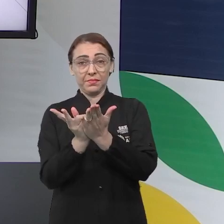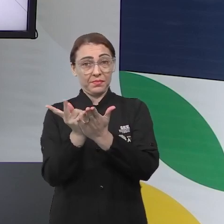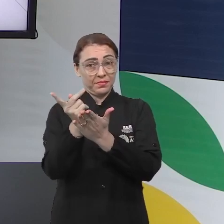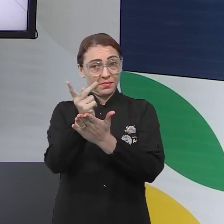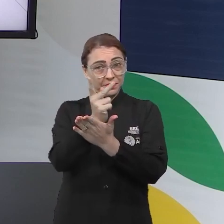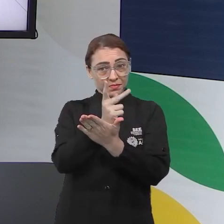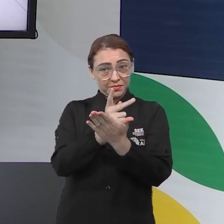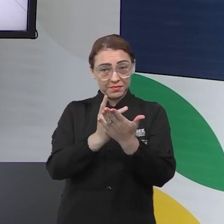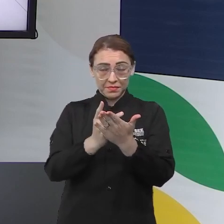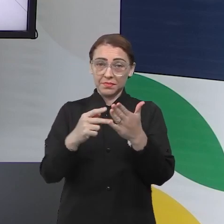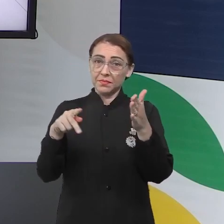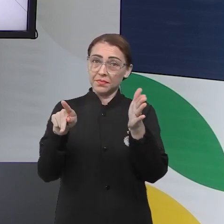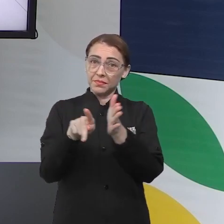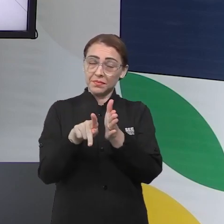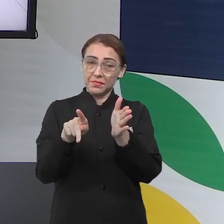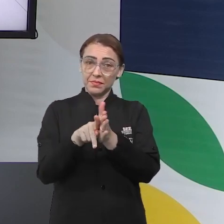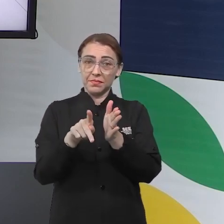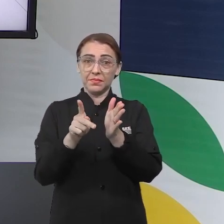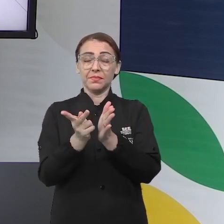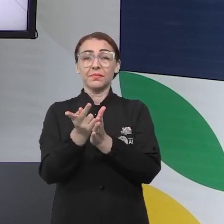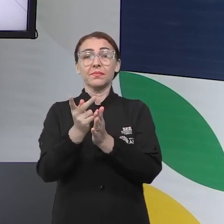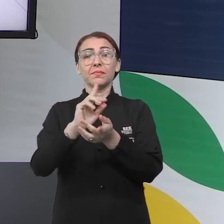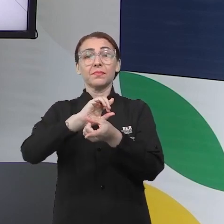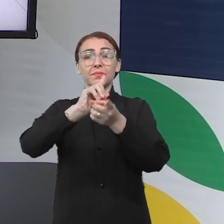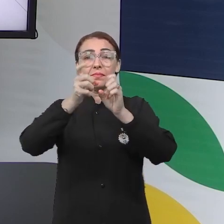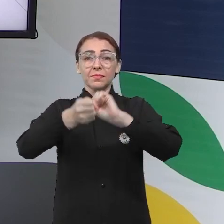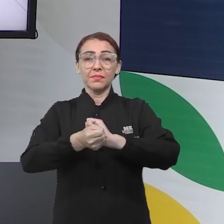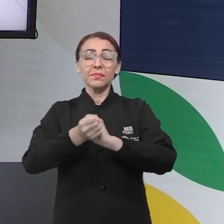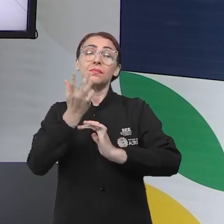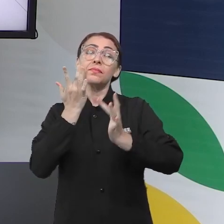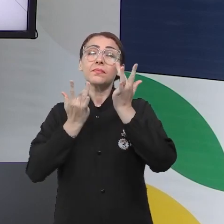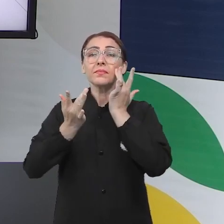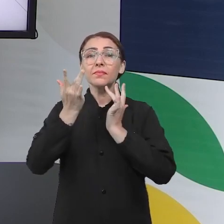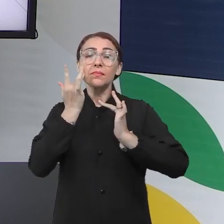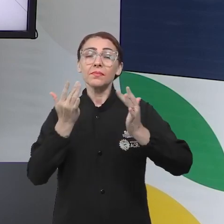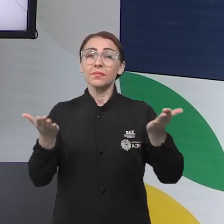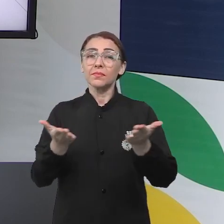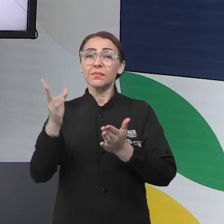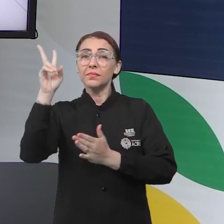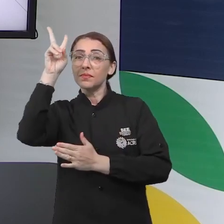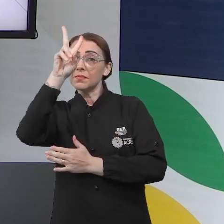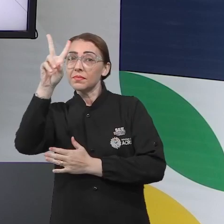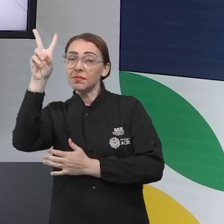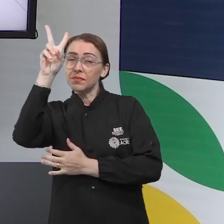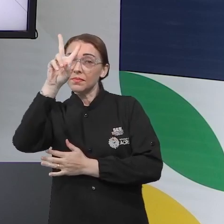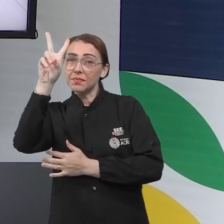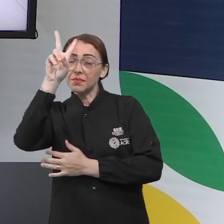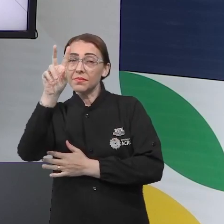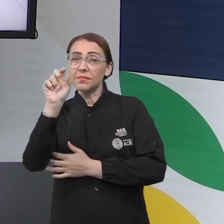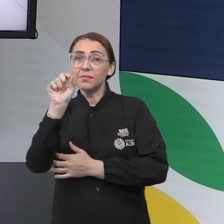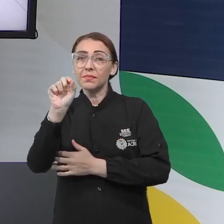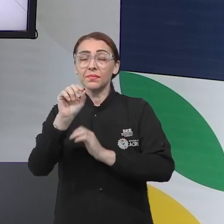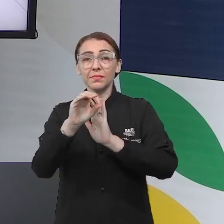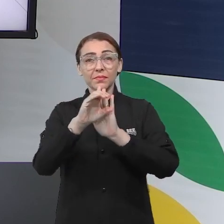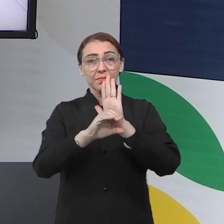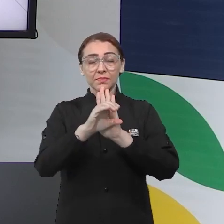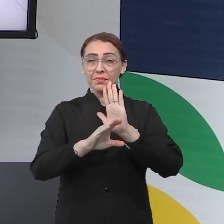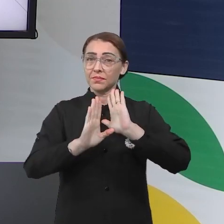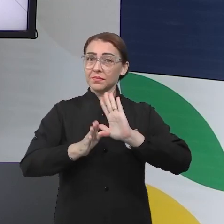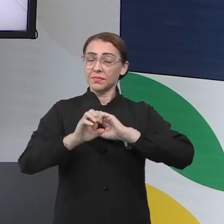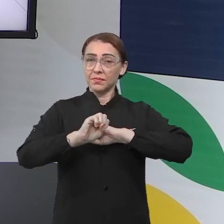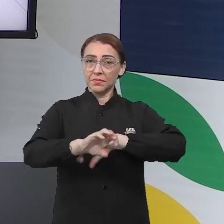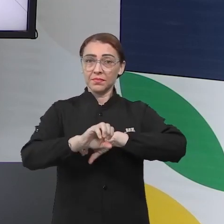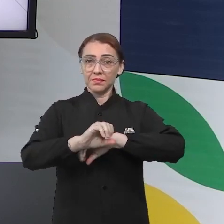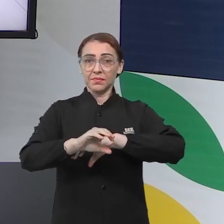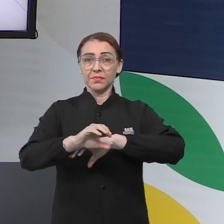arte, mais especificamente de artes cênicas teatro. Hoje nós vamos relembrar, na verdade, um conteúdo já visto, que